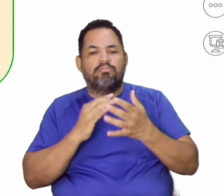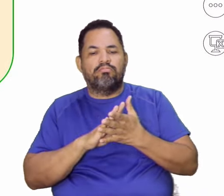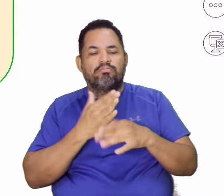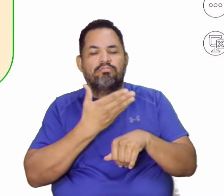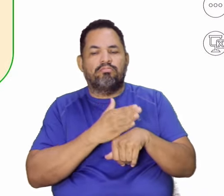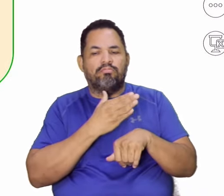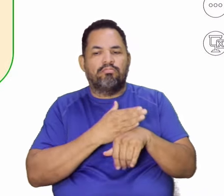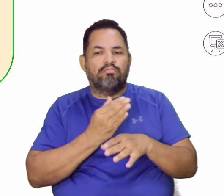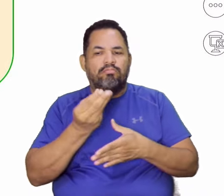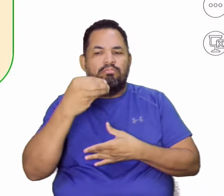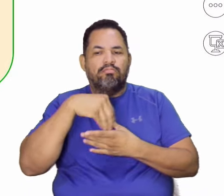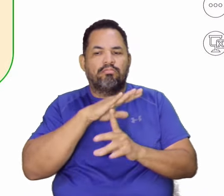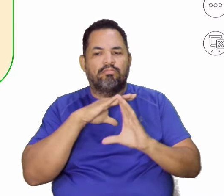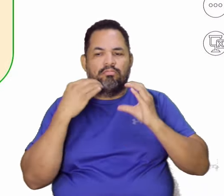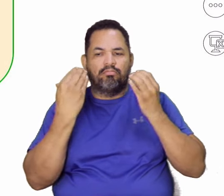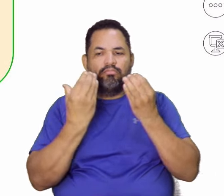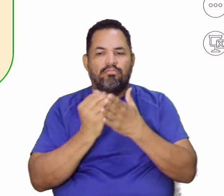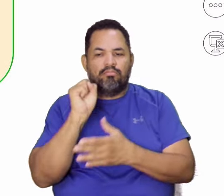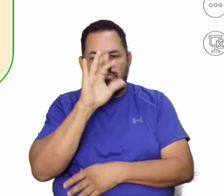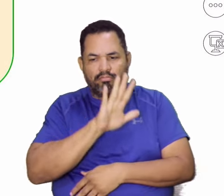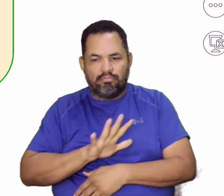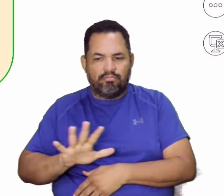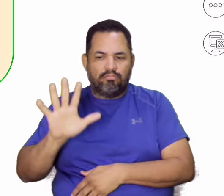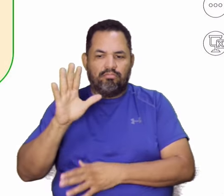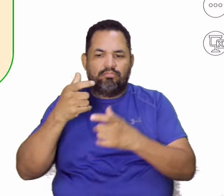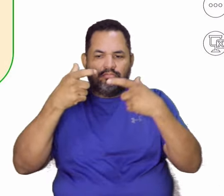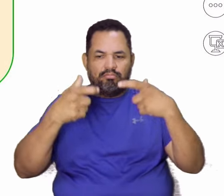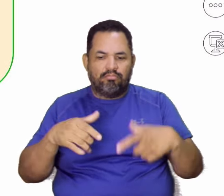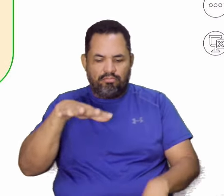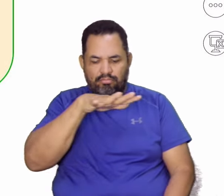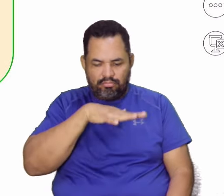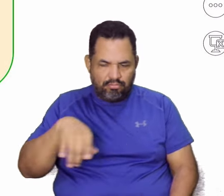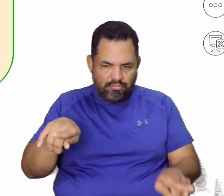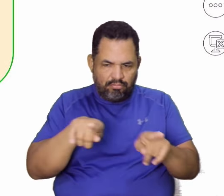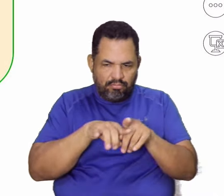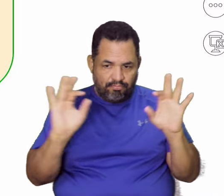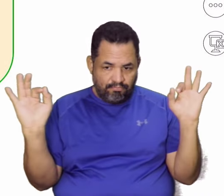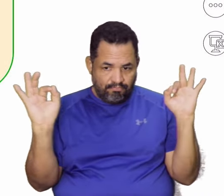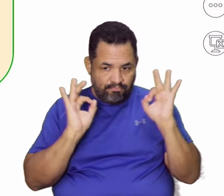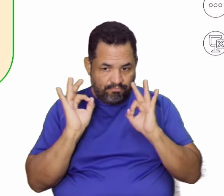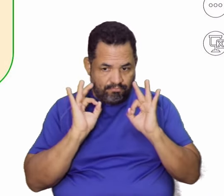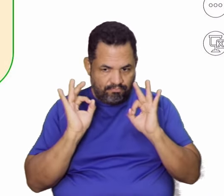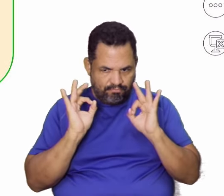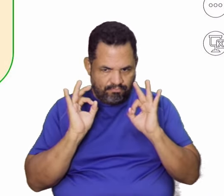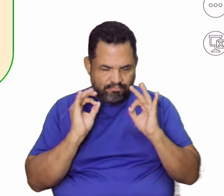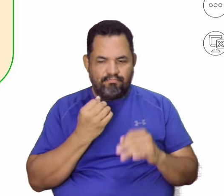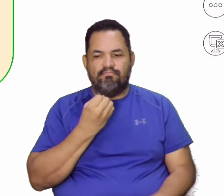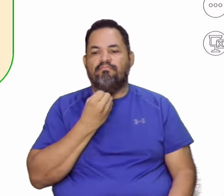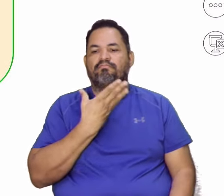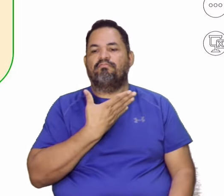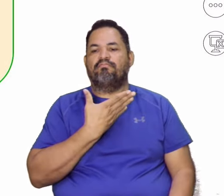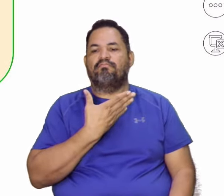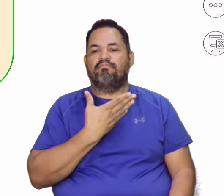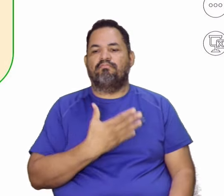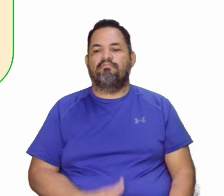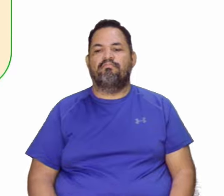práticas na comunidade Regional e local perfeito muito